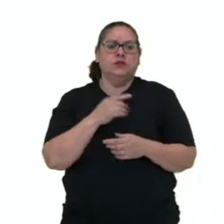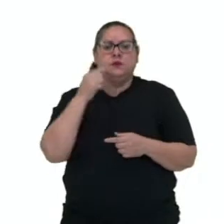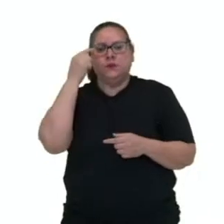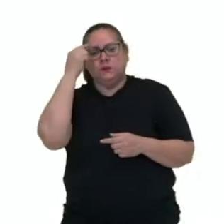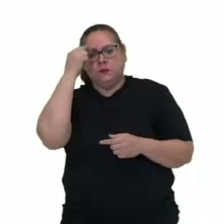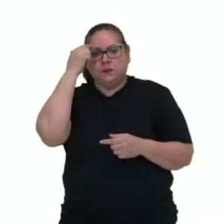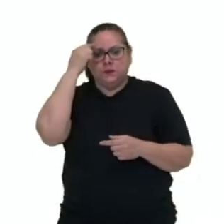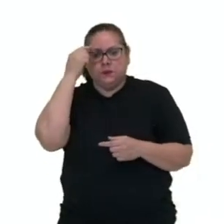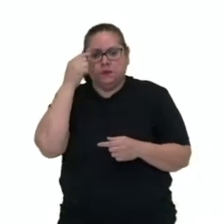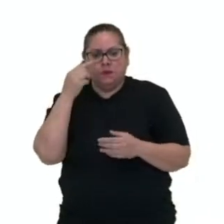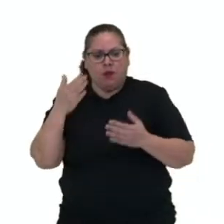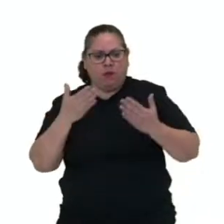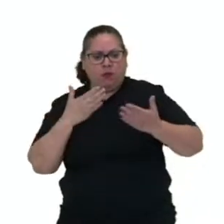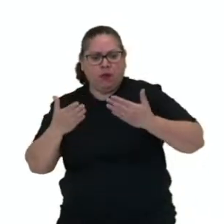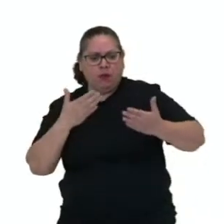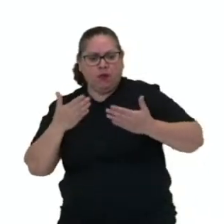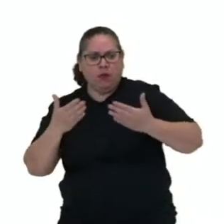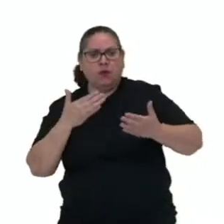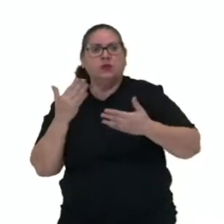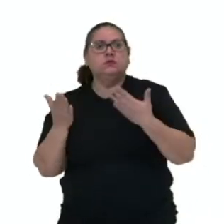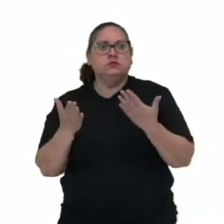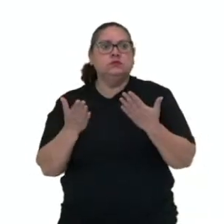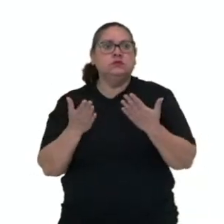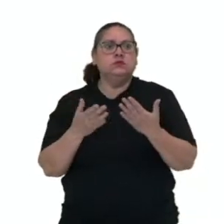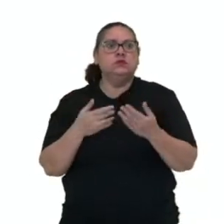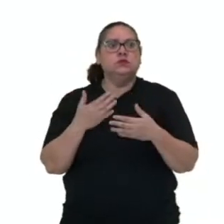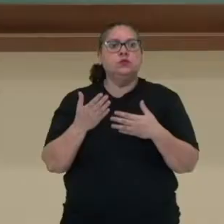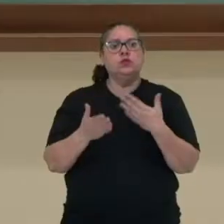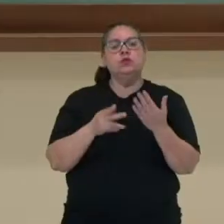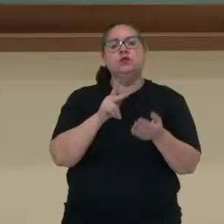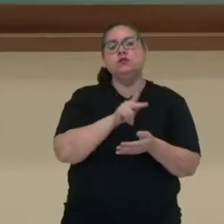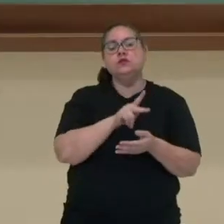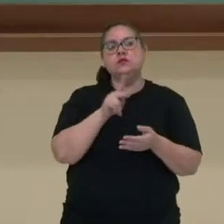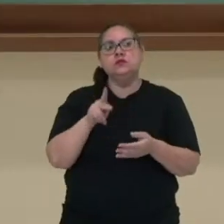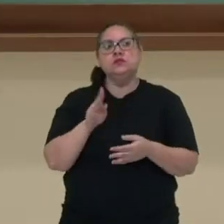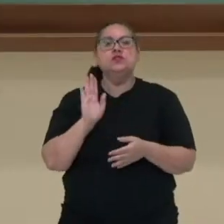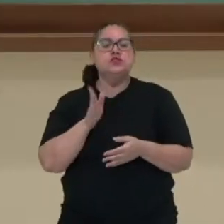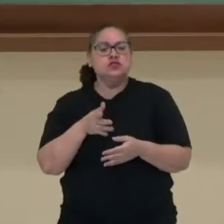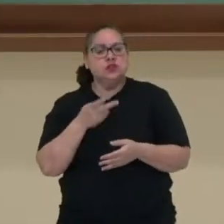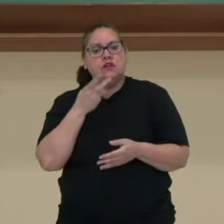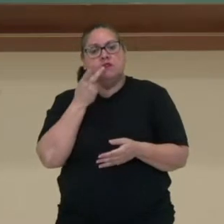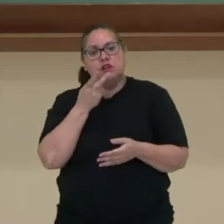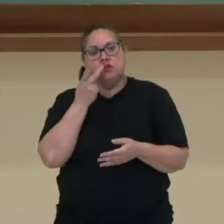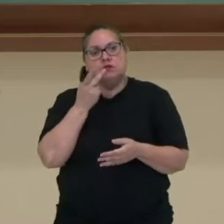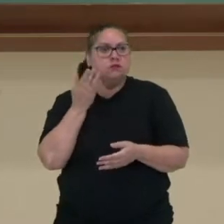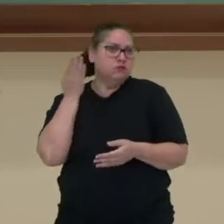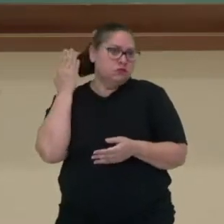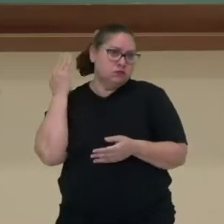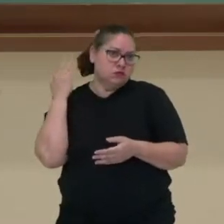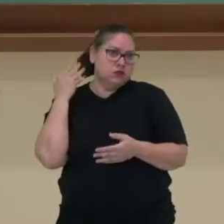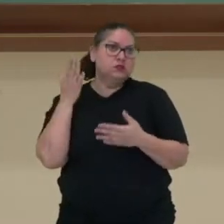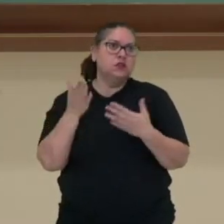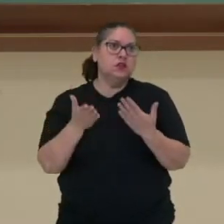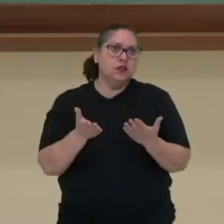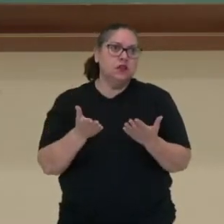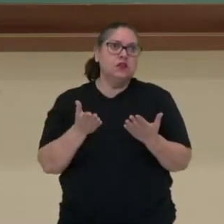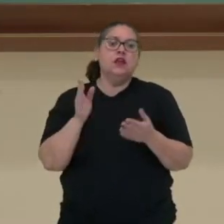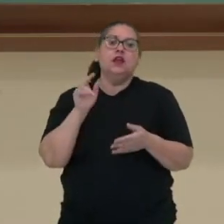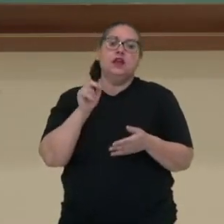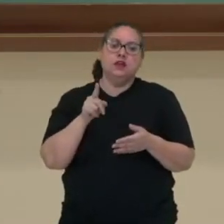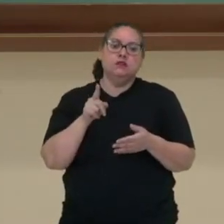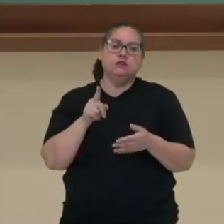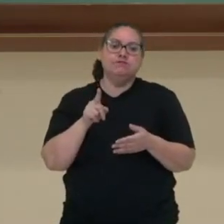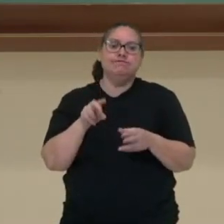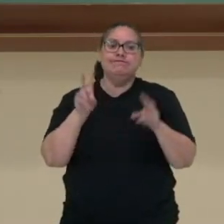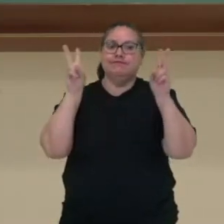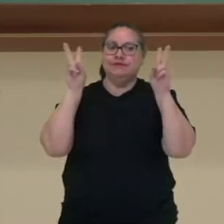grande discussão sobre o assunto. Então, assim como a professora já havia pontuado anteriormente, é um